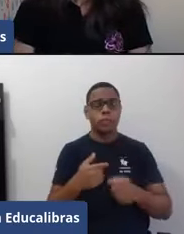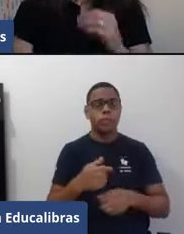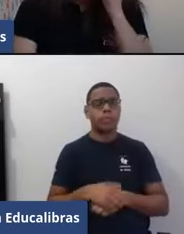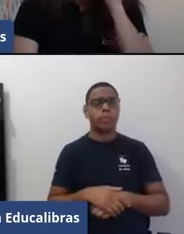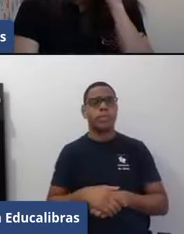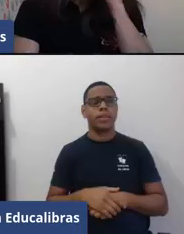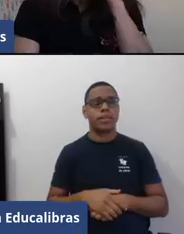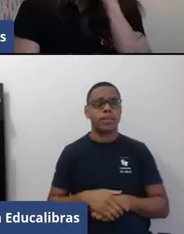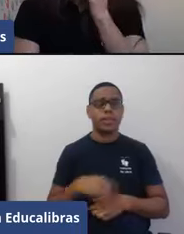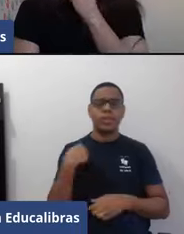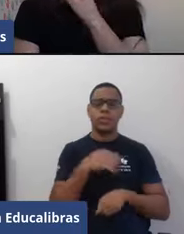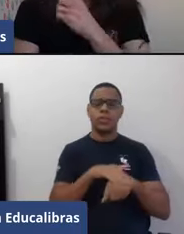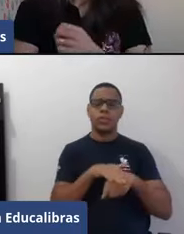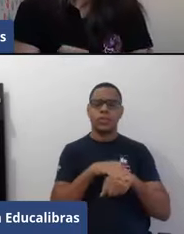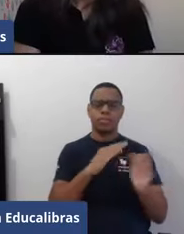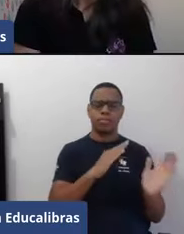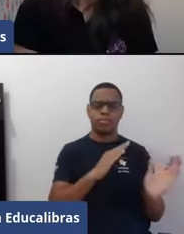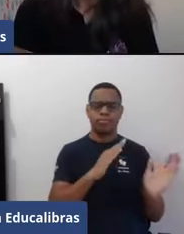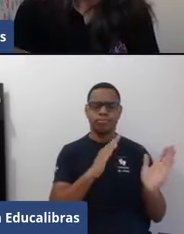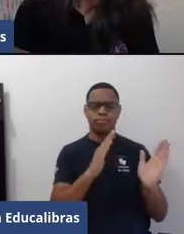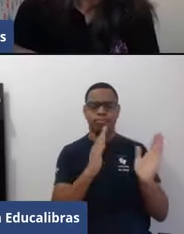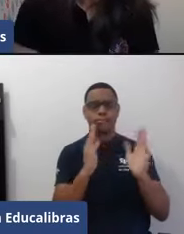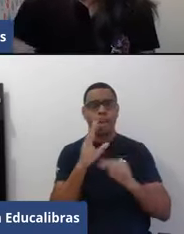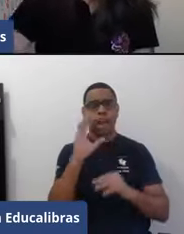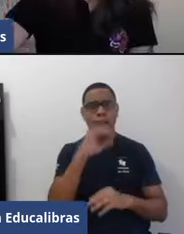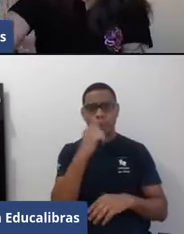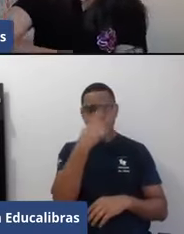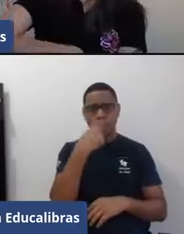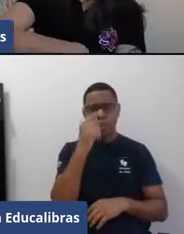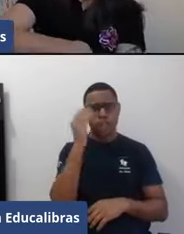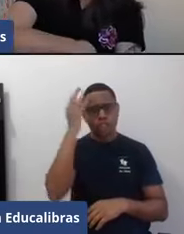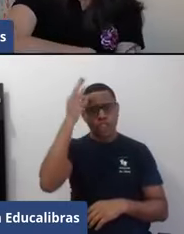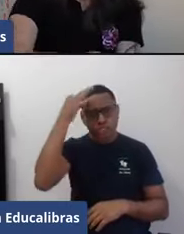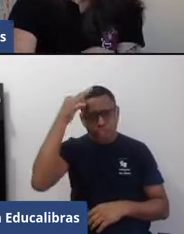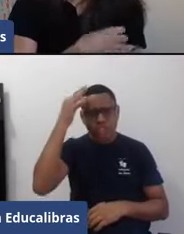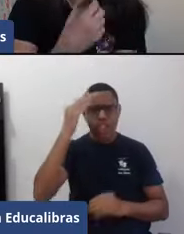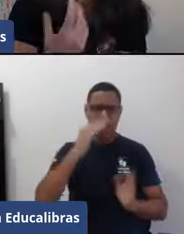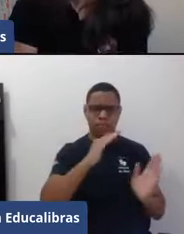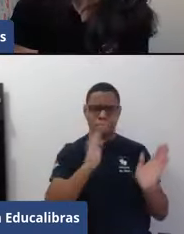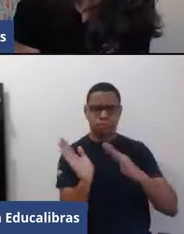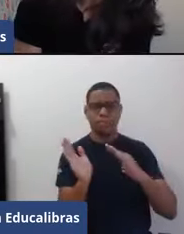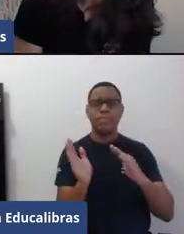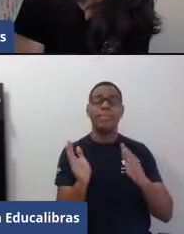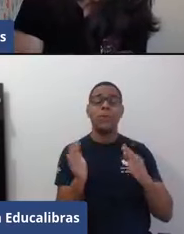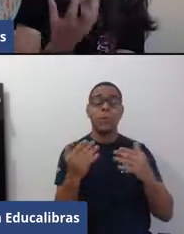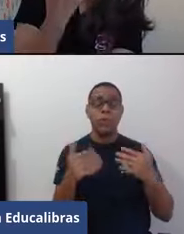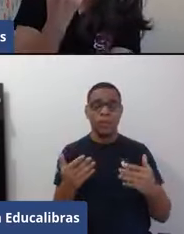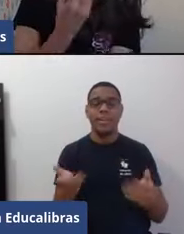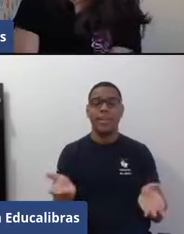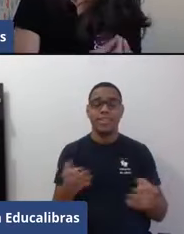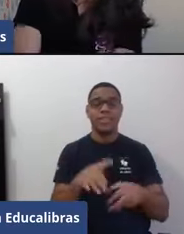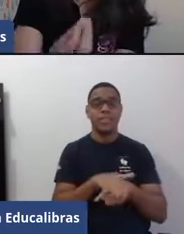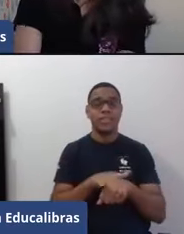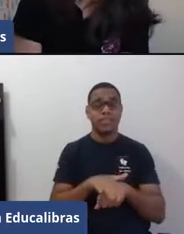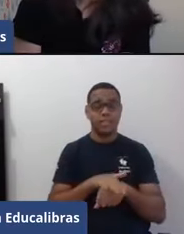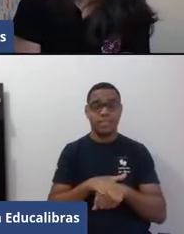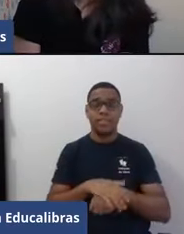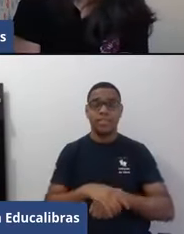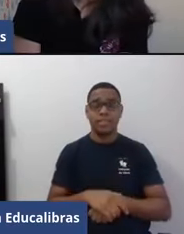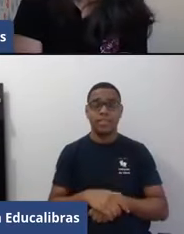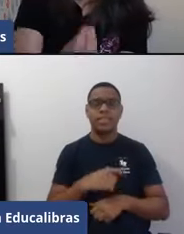toda a nossa conversa, né, que passa muito rápido, é só uma hora, mas nessa nossa conversa, é que o ponto